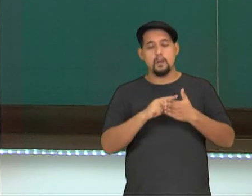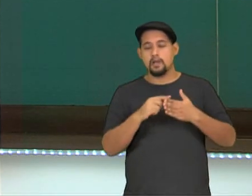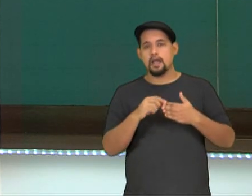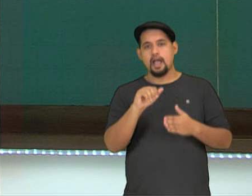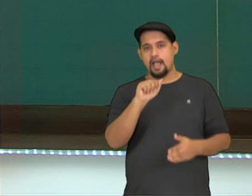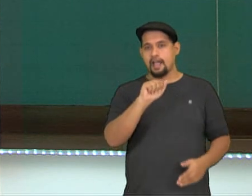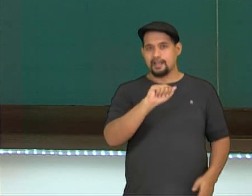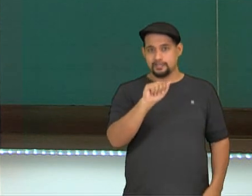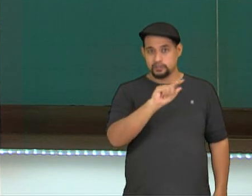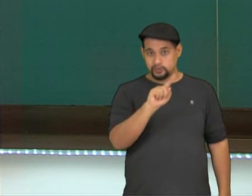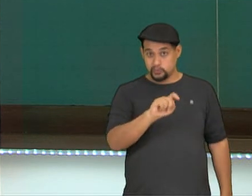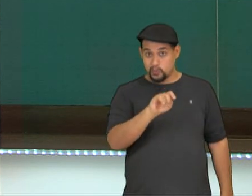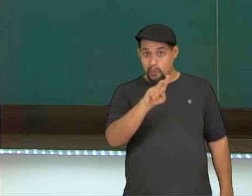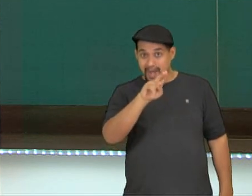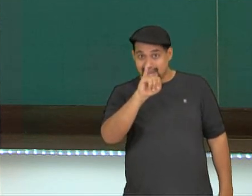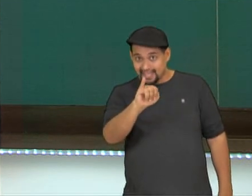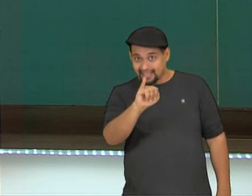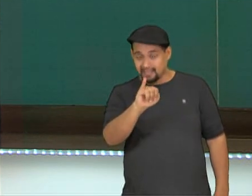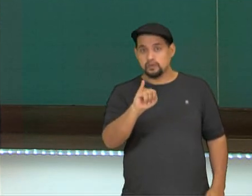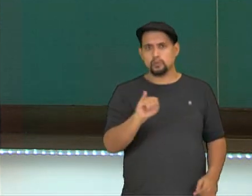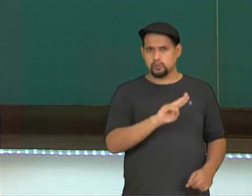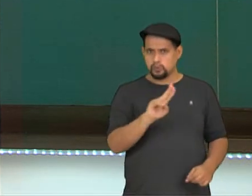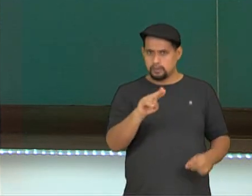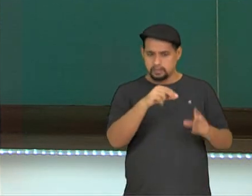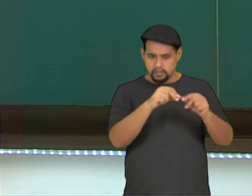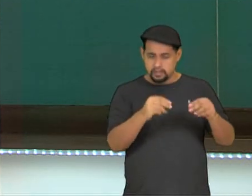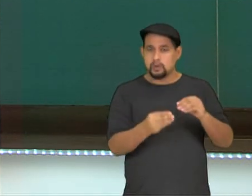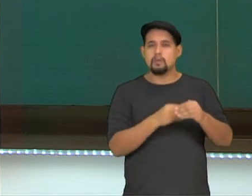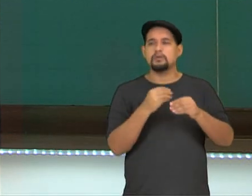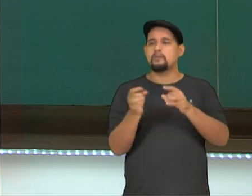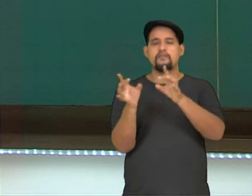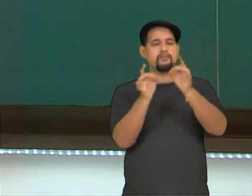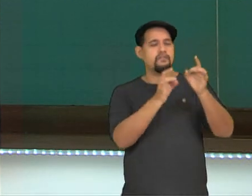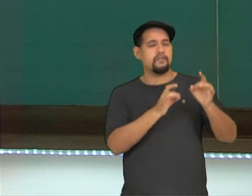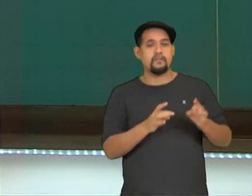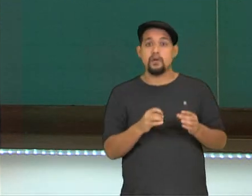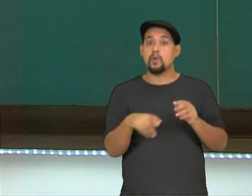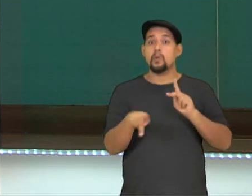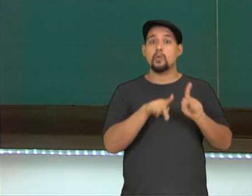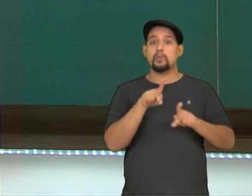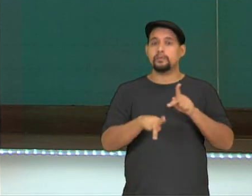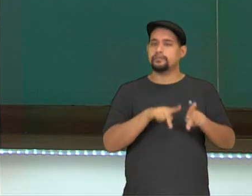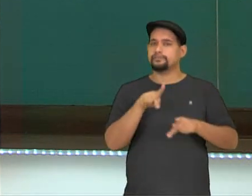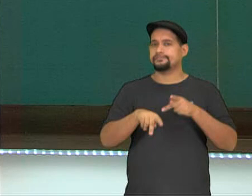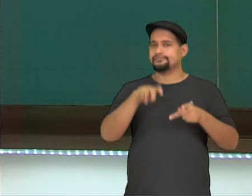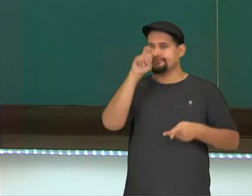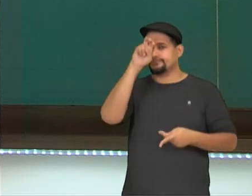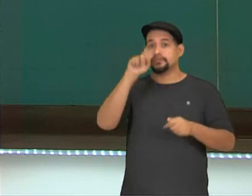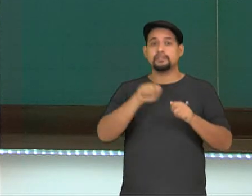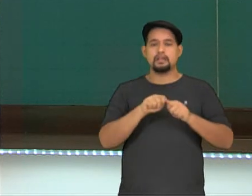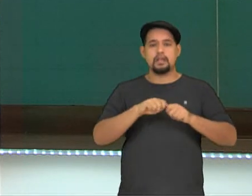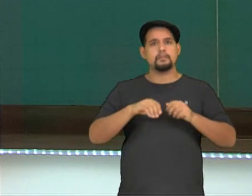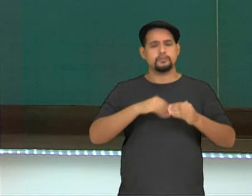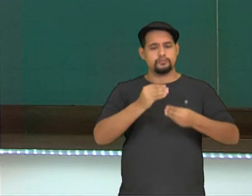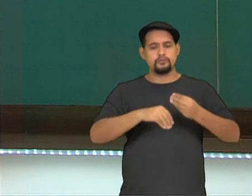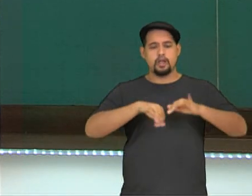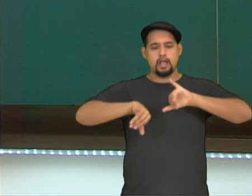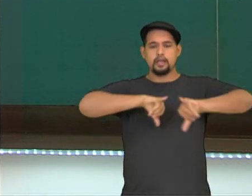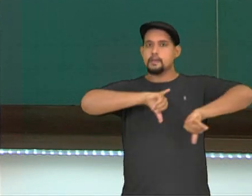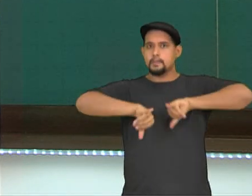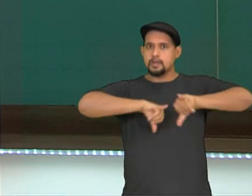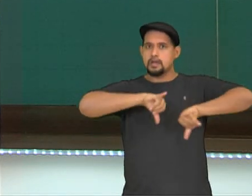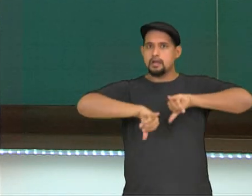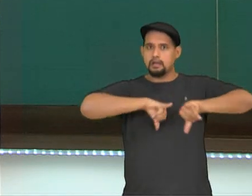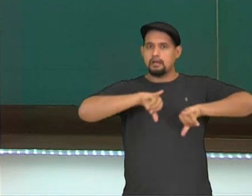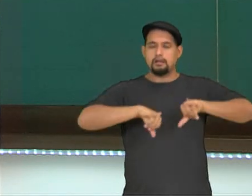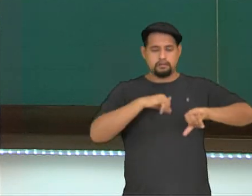mundo começou a adotar. E lembrando que o próprio egípcio fez a primeira cor por ação química, ou seja, eles fizeram a primeira